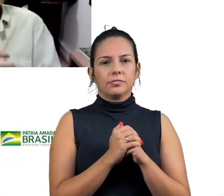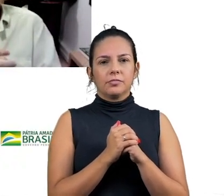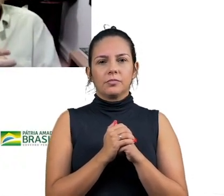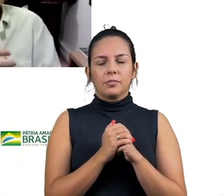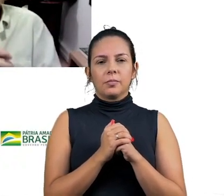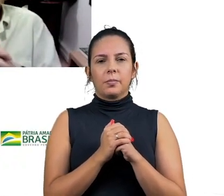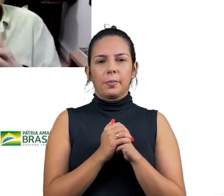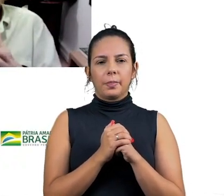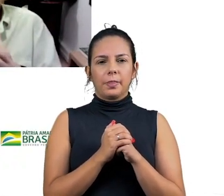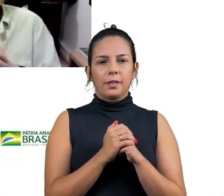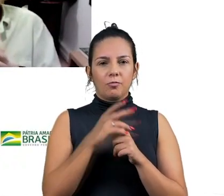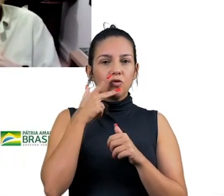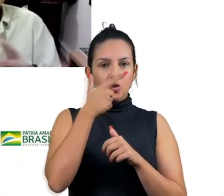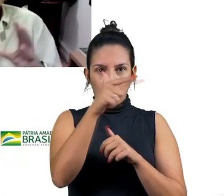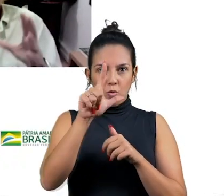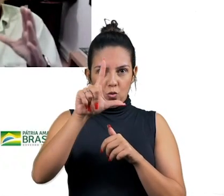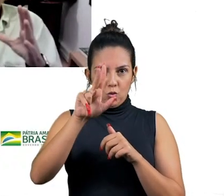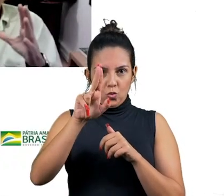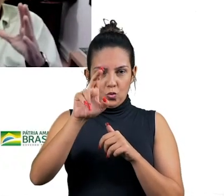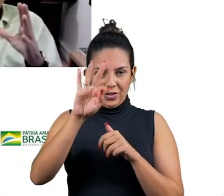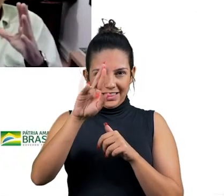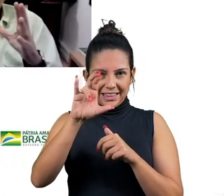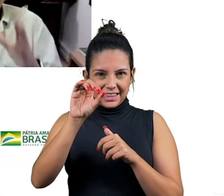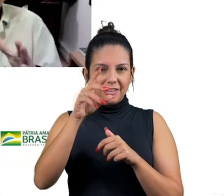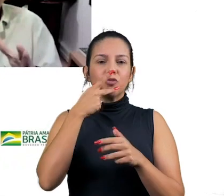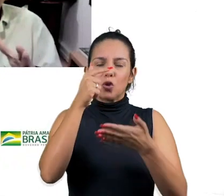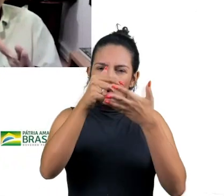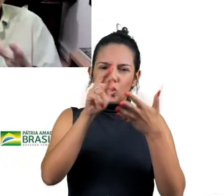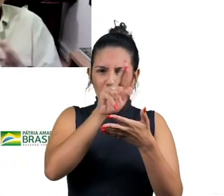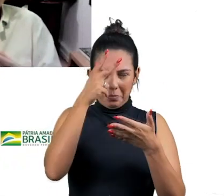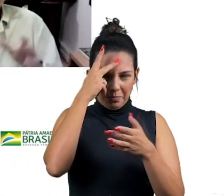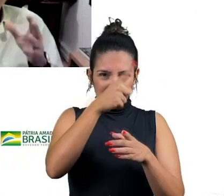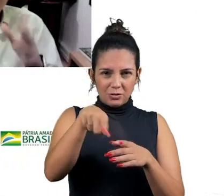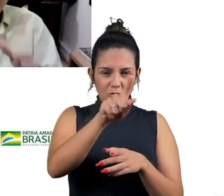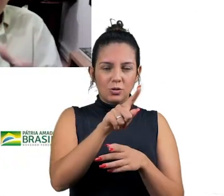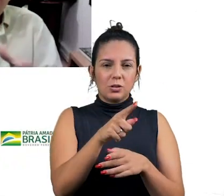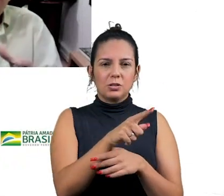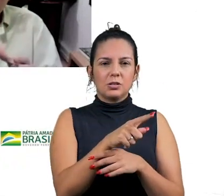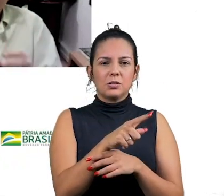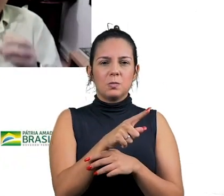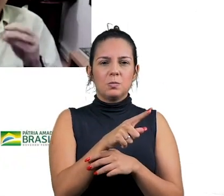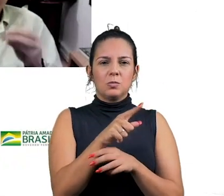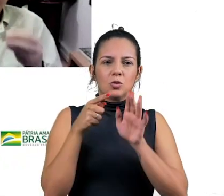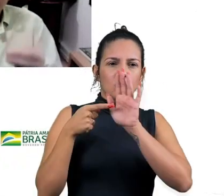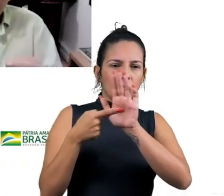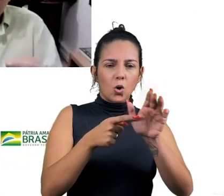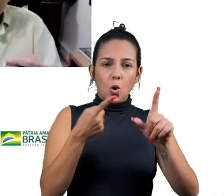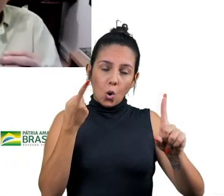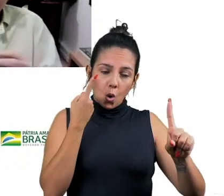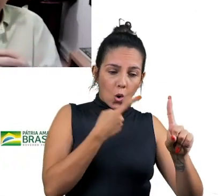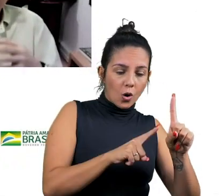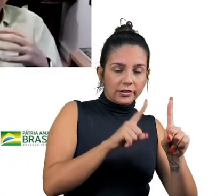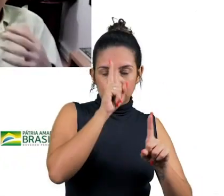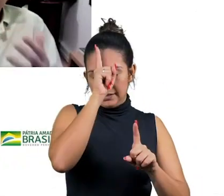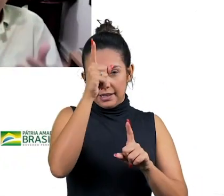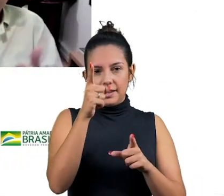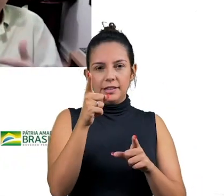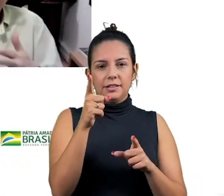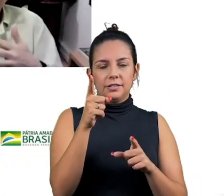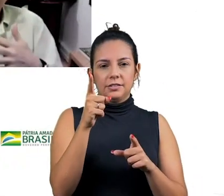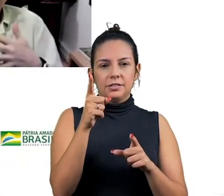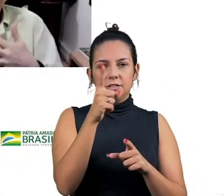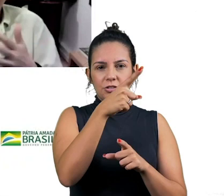Lutero, Lutero antes de Calvino, eles se rebelaram contra a ideia